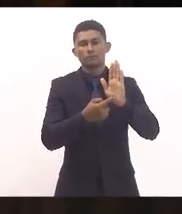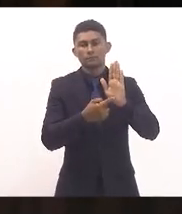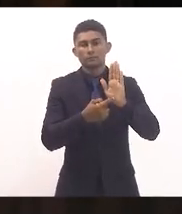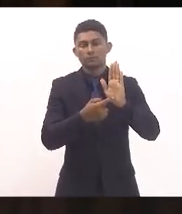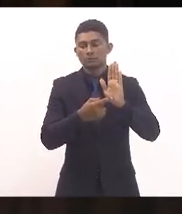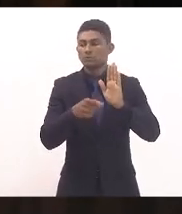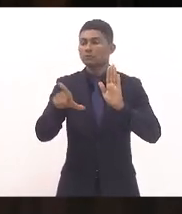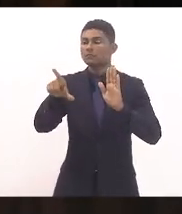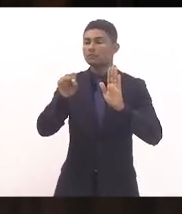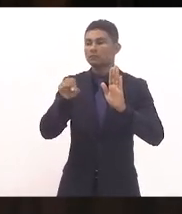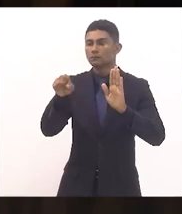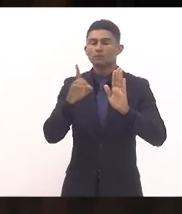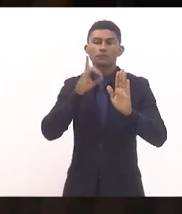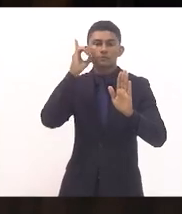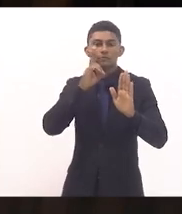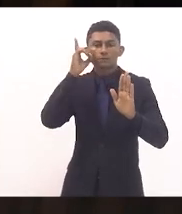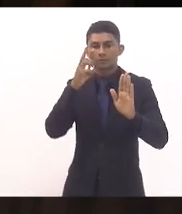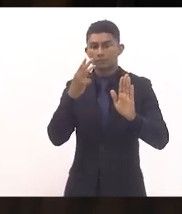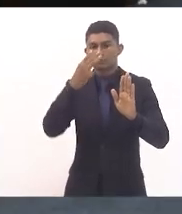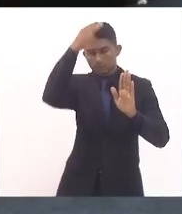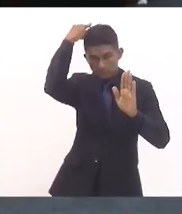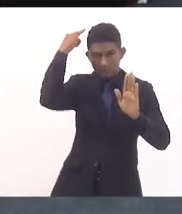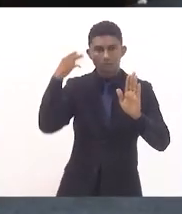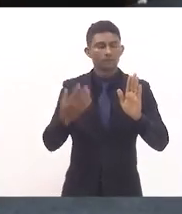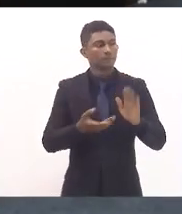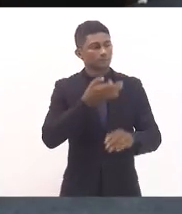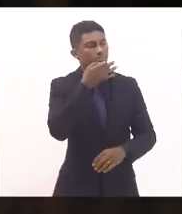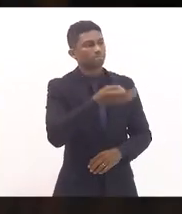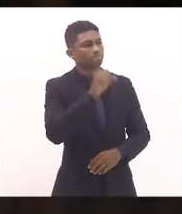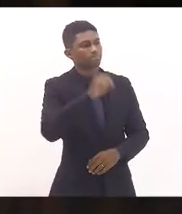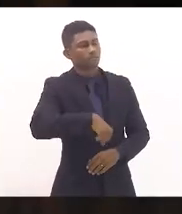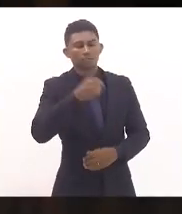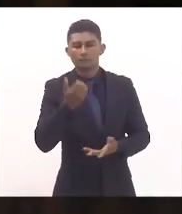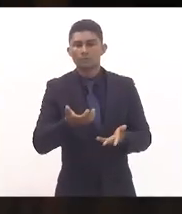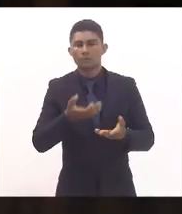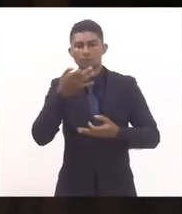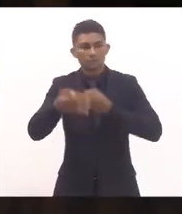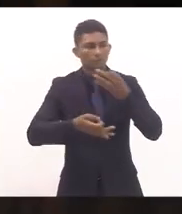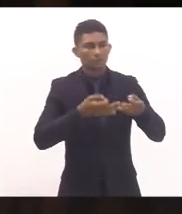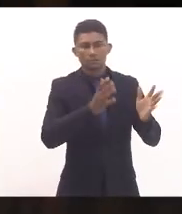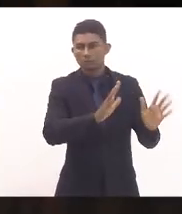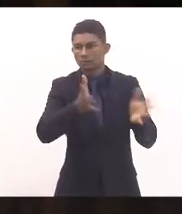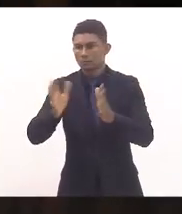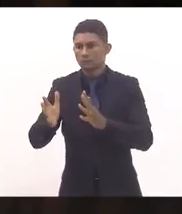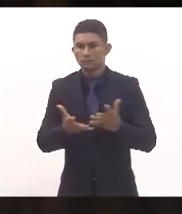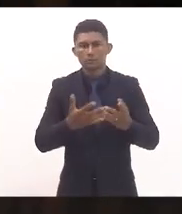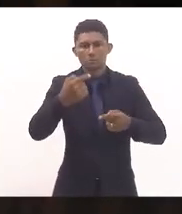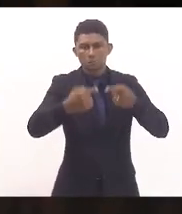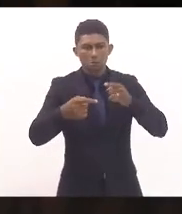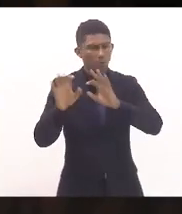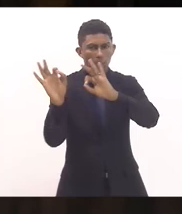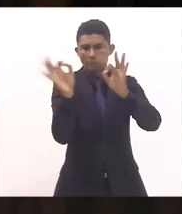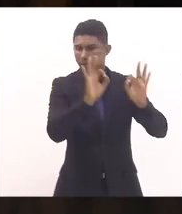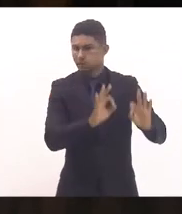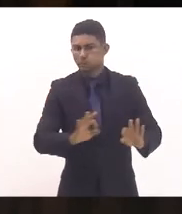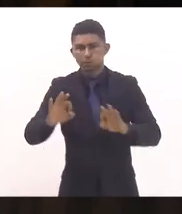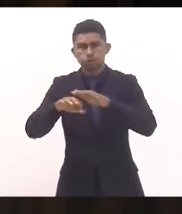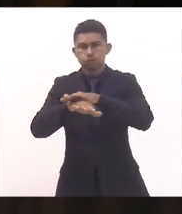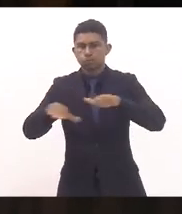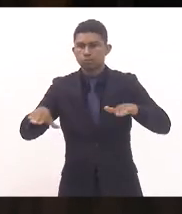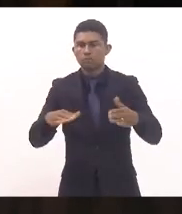Designo o deputado Márcio Pacheco. Favorável. Os pareceres emitidos em discussão, não havendo quem queira discutir, encerra a discussão.